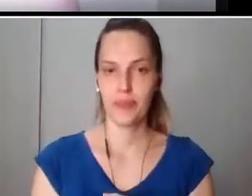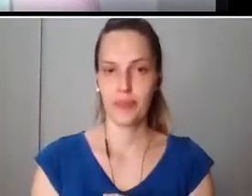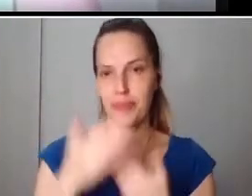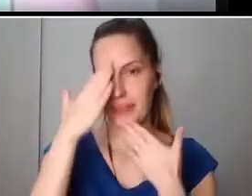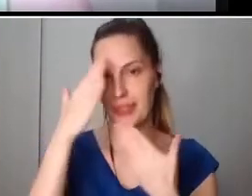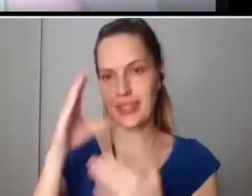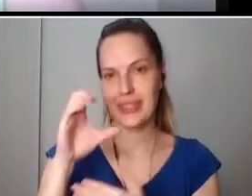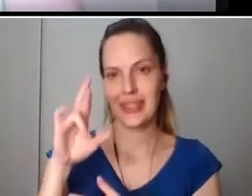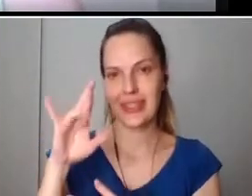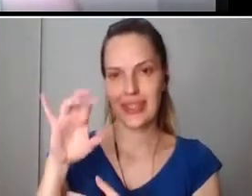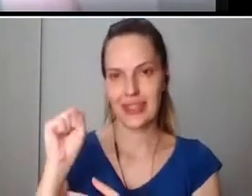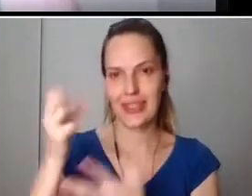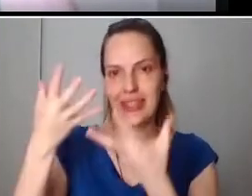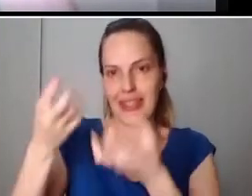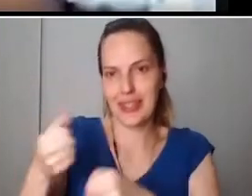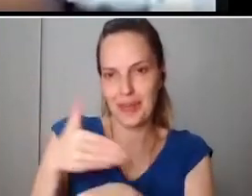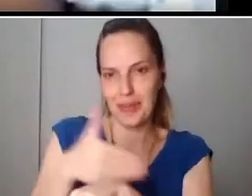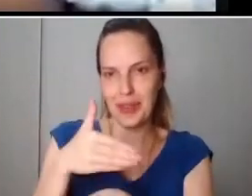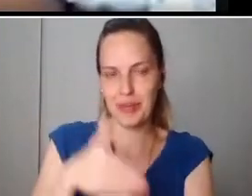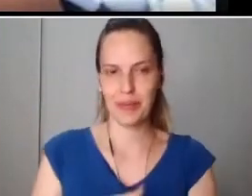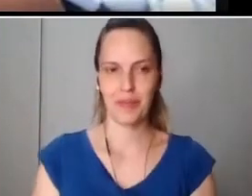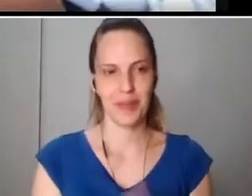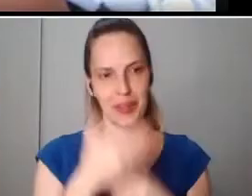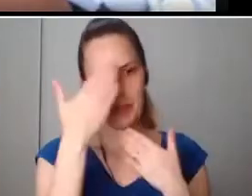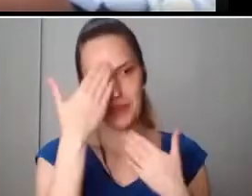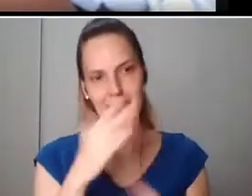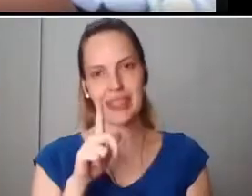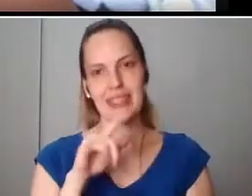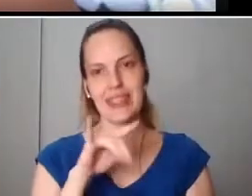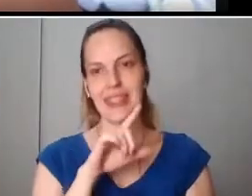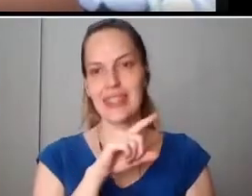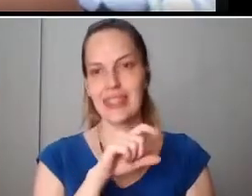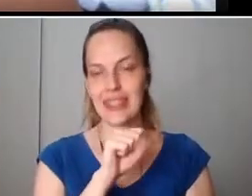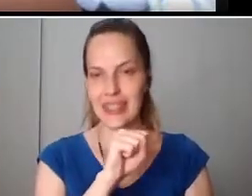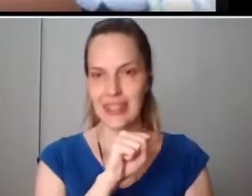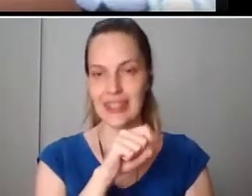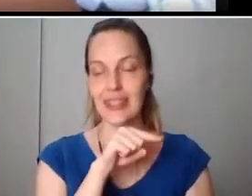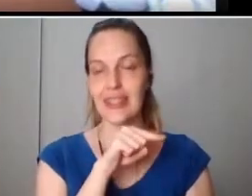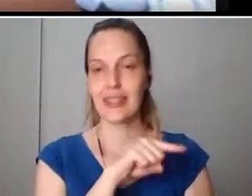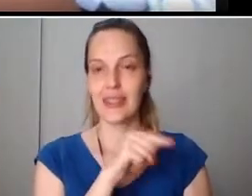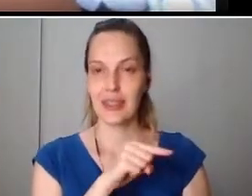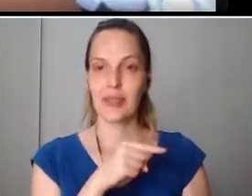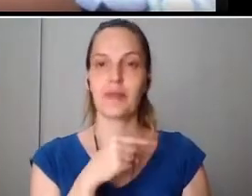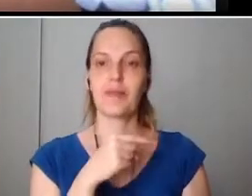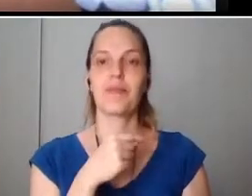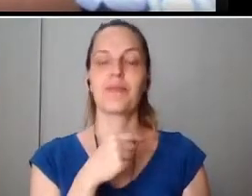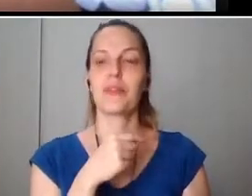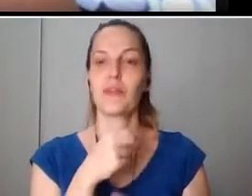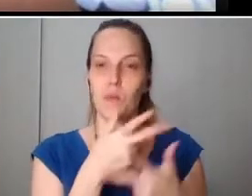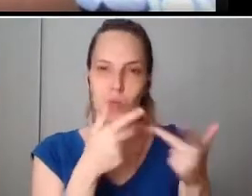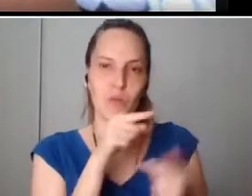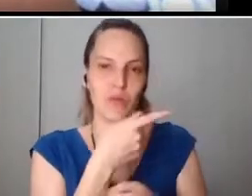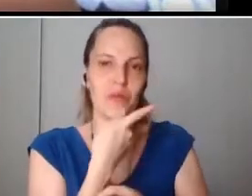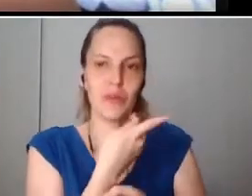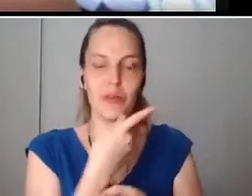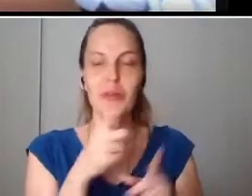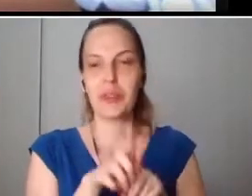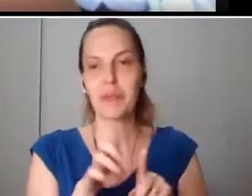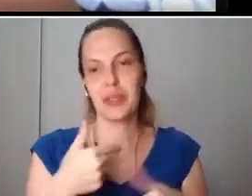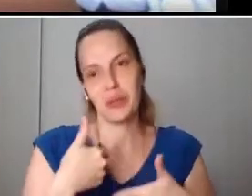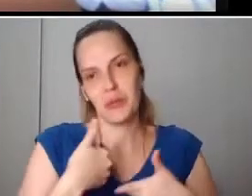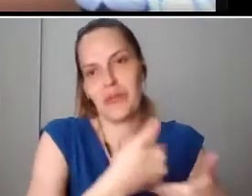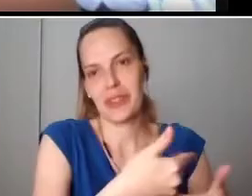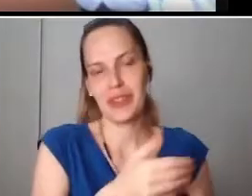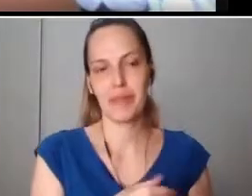conosco. Obrigada, Elis, pelas palavras e pelo convite. Eu vou tentar ser breve, assim,